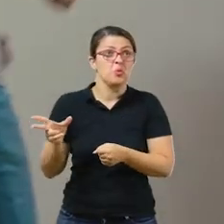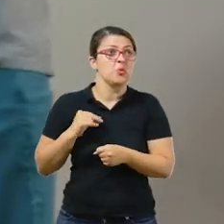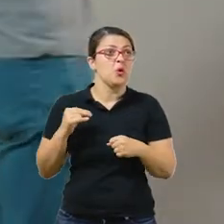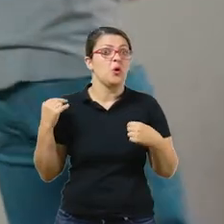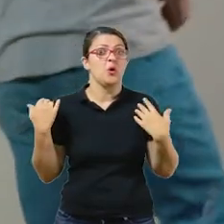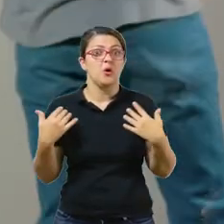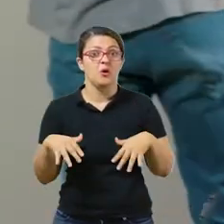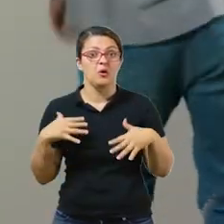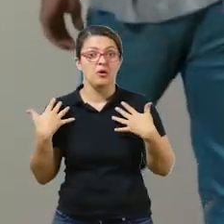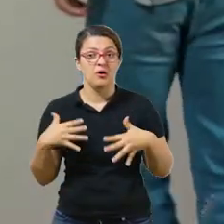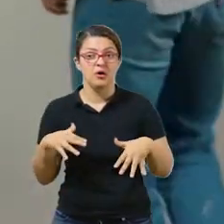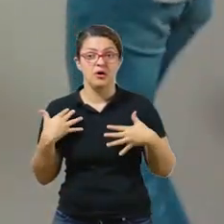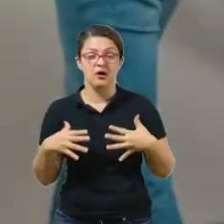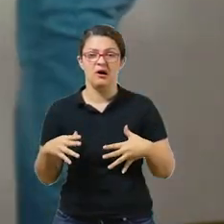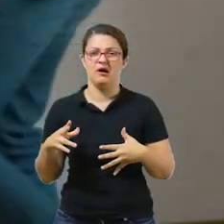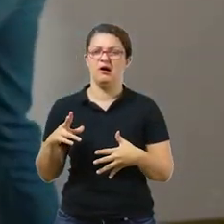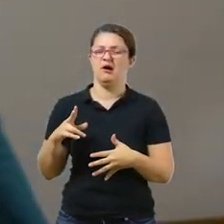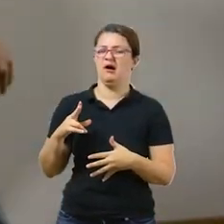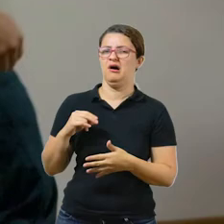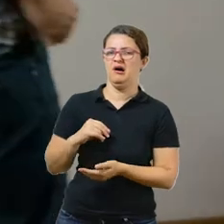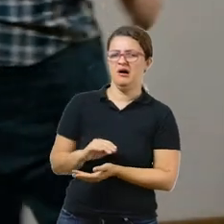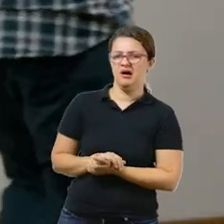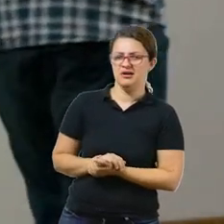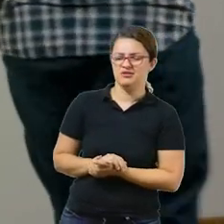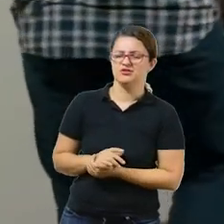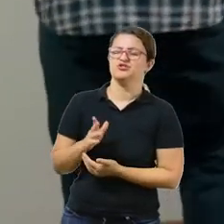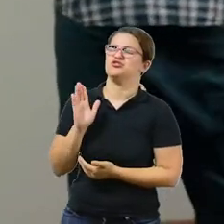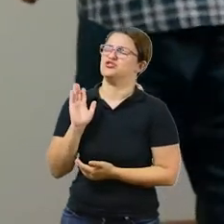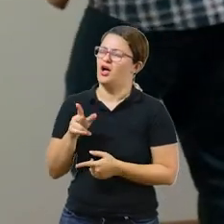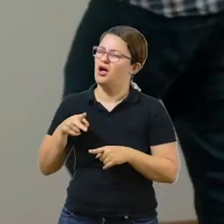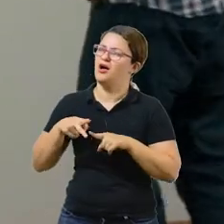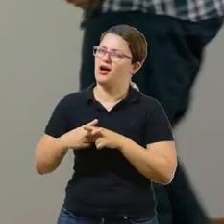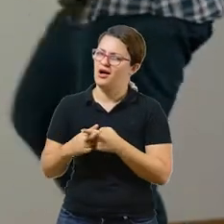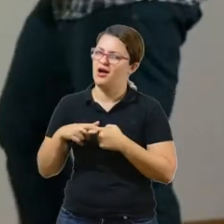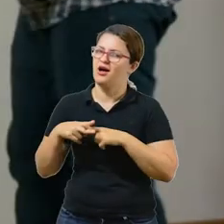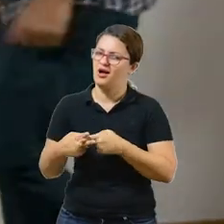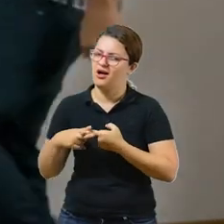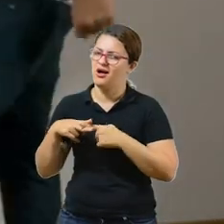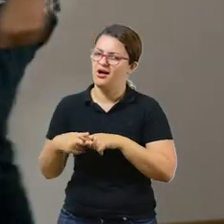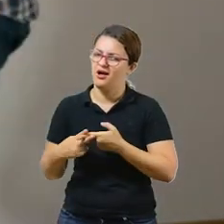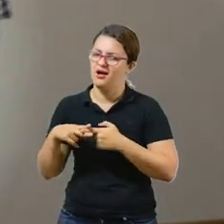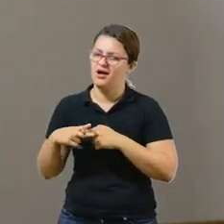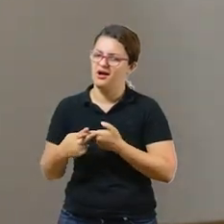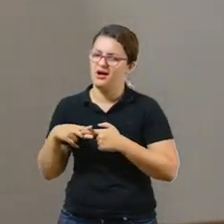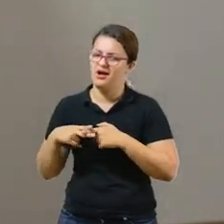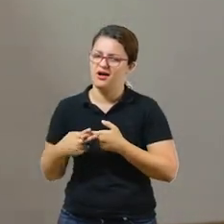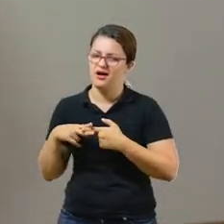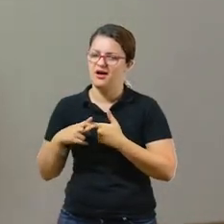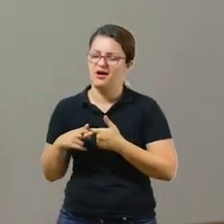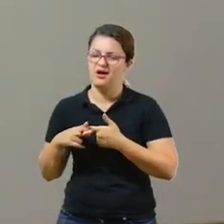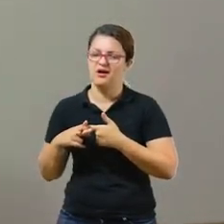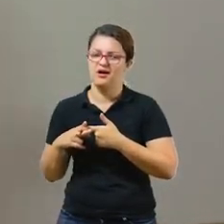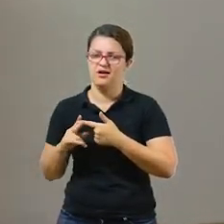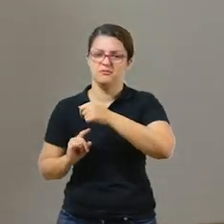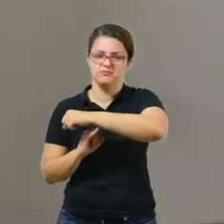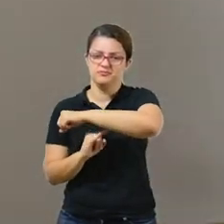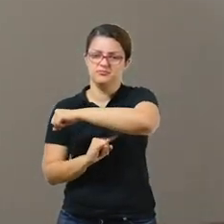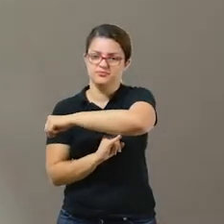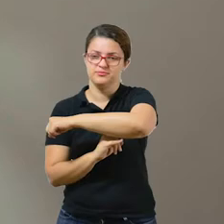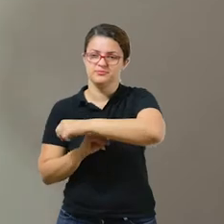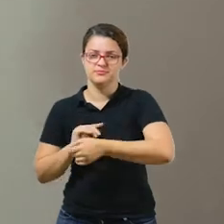quebrou! Minha nossa! Ah, mas já consertaram.